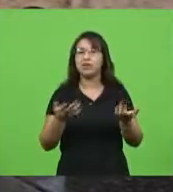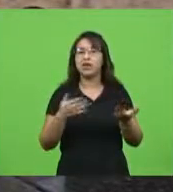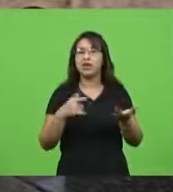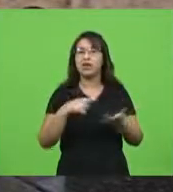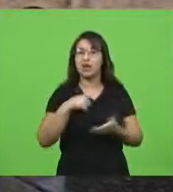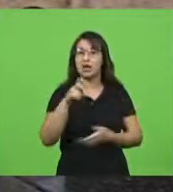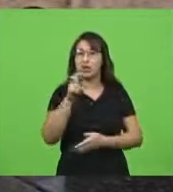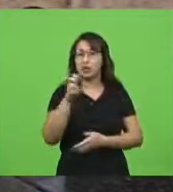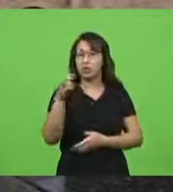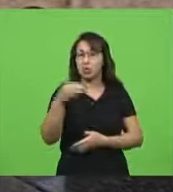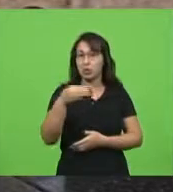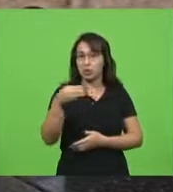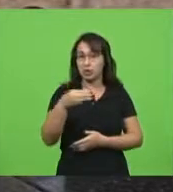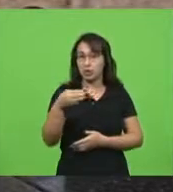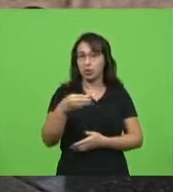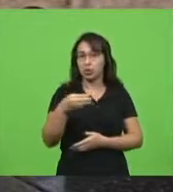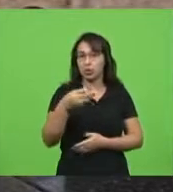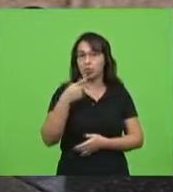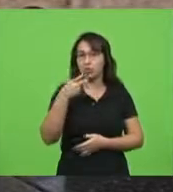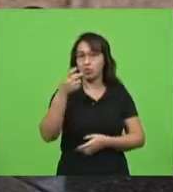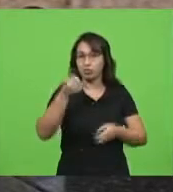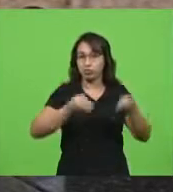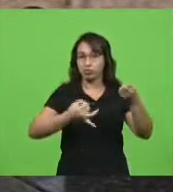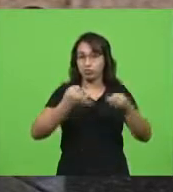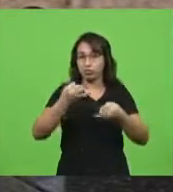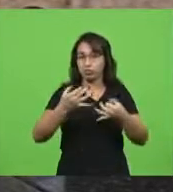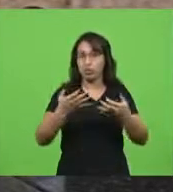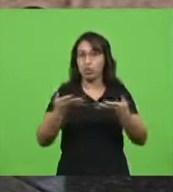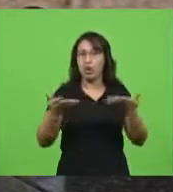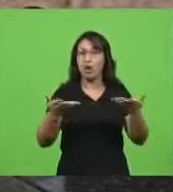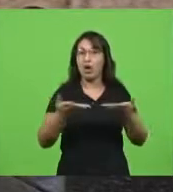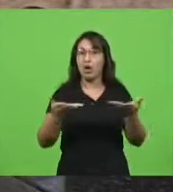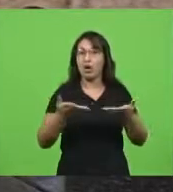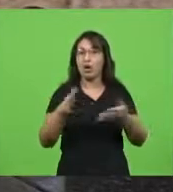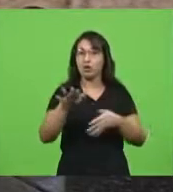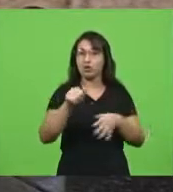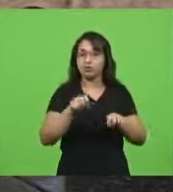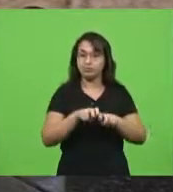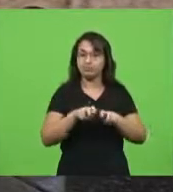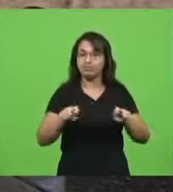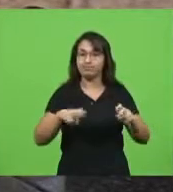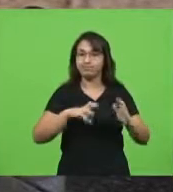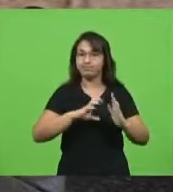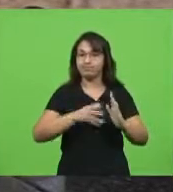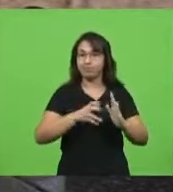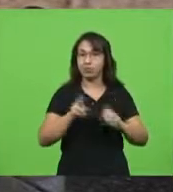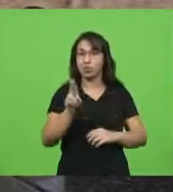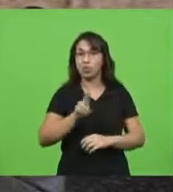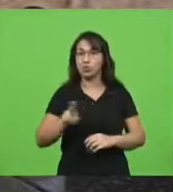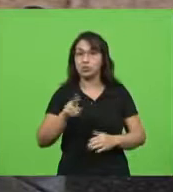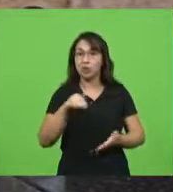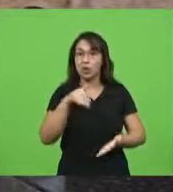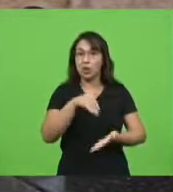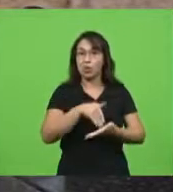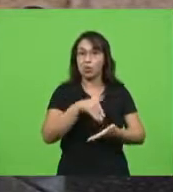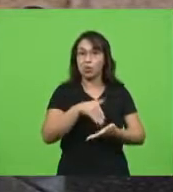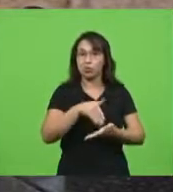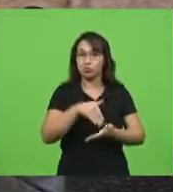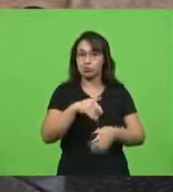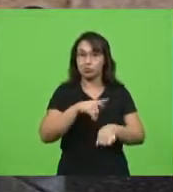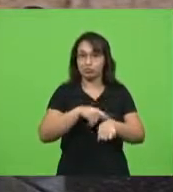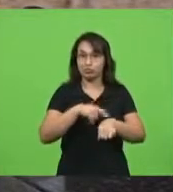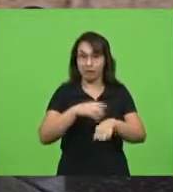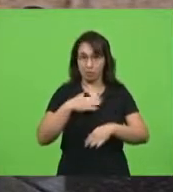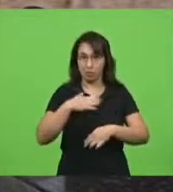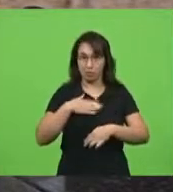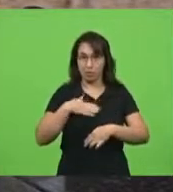falar, né? Eu vou passar as bancadas dos partidos e vou utilizar ali o último tempo ali, o meu tempo